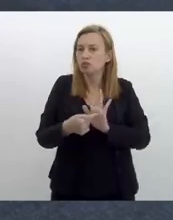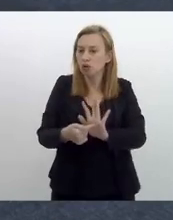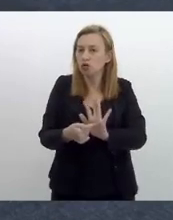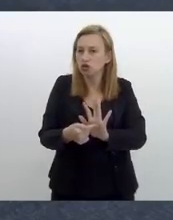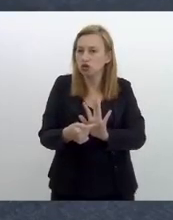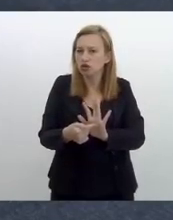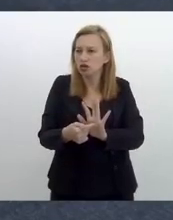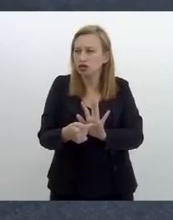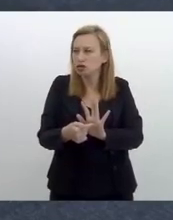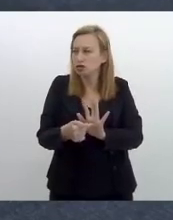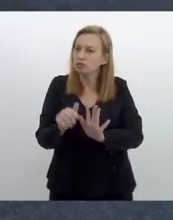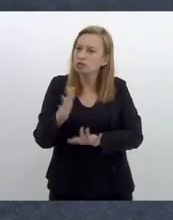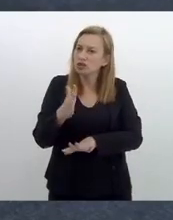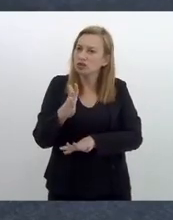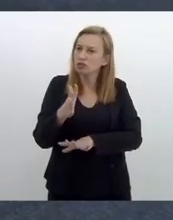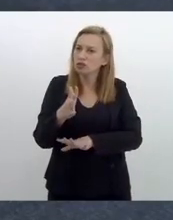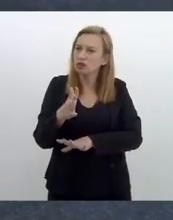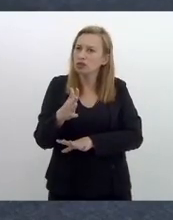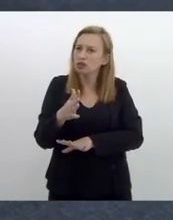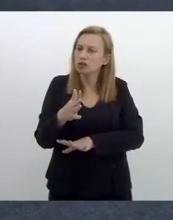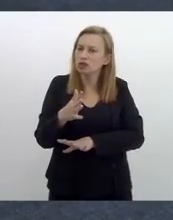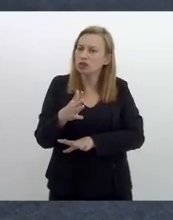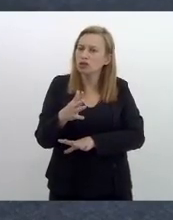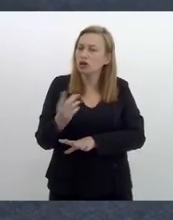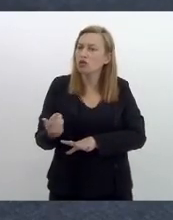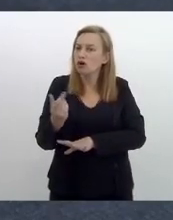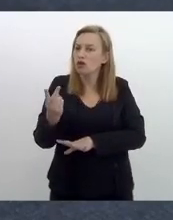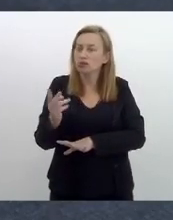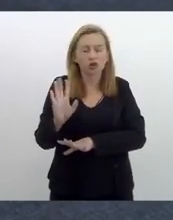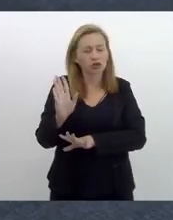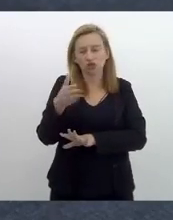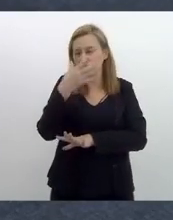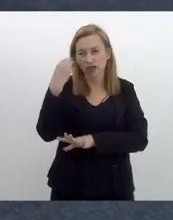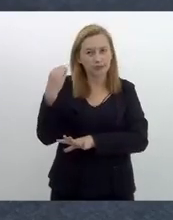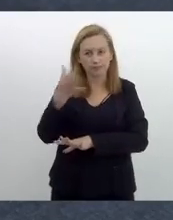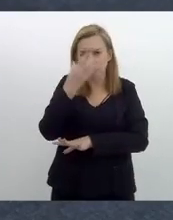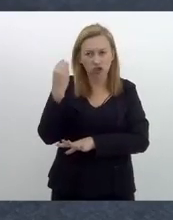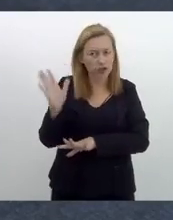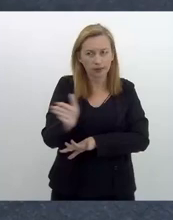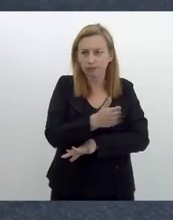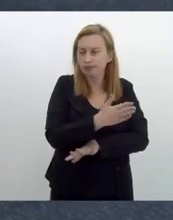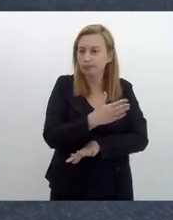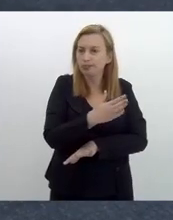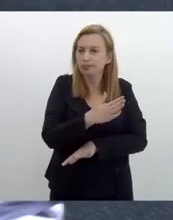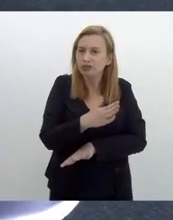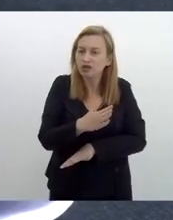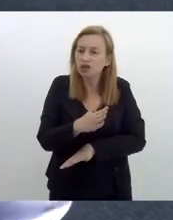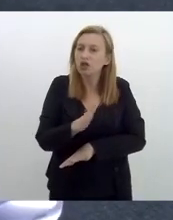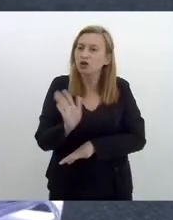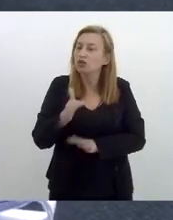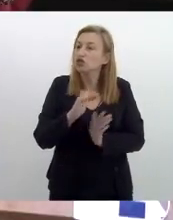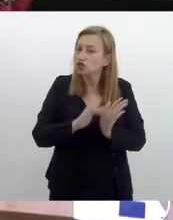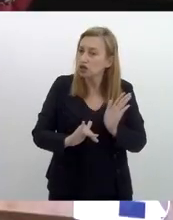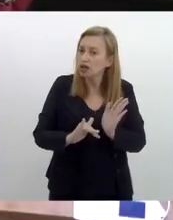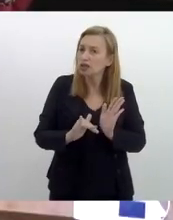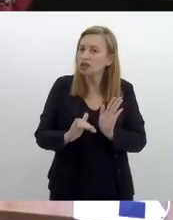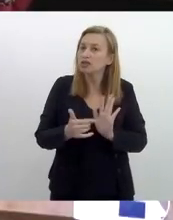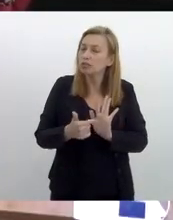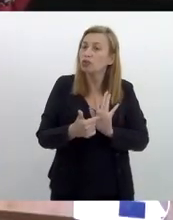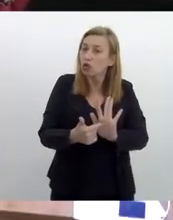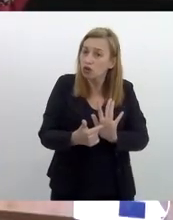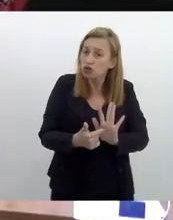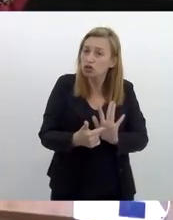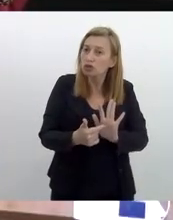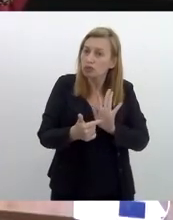equivalente no máximo ao valor não foi o que você esquece foi retirado isso foi retirado mas aparece ainda aparece